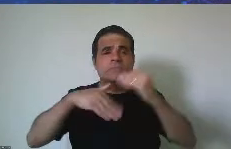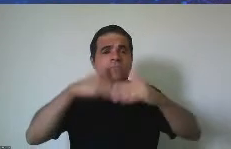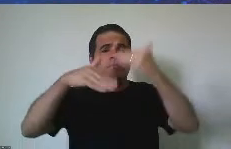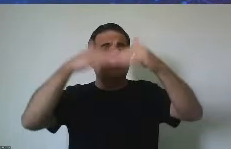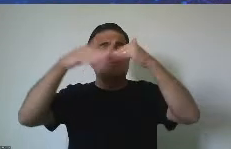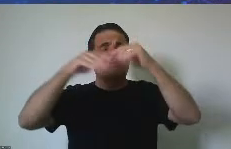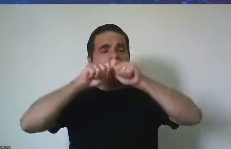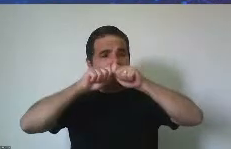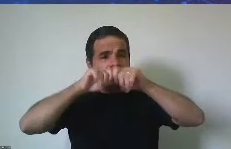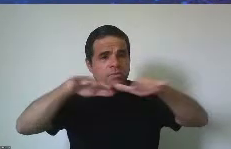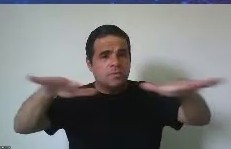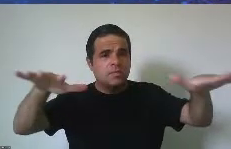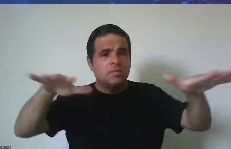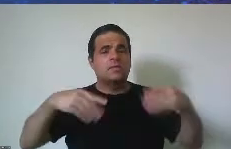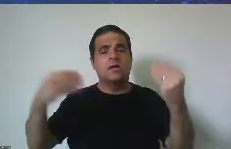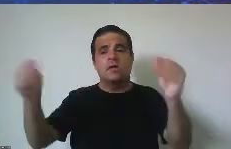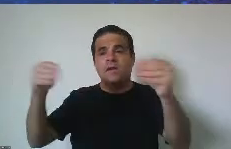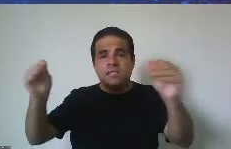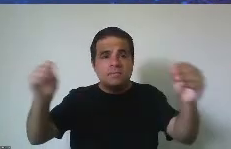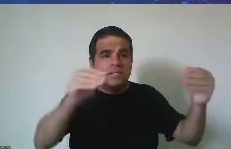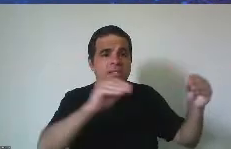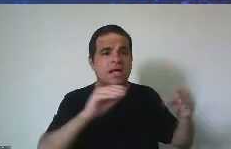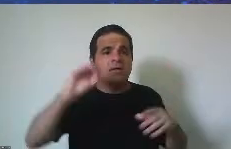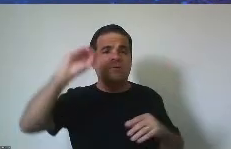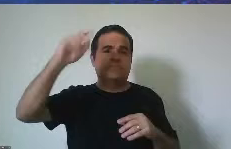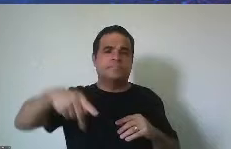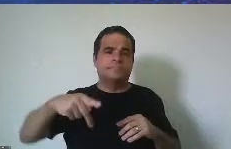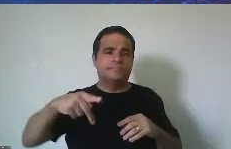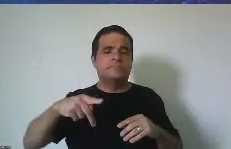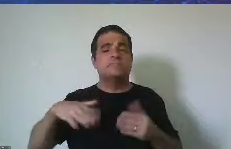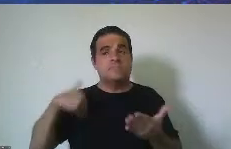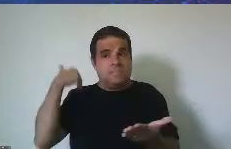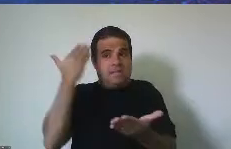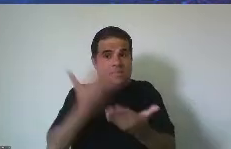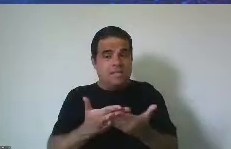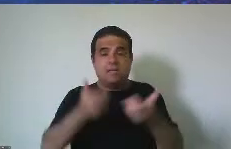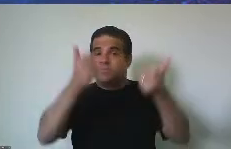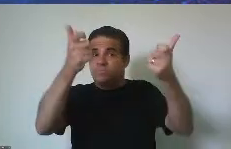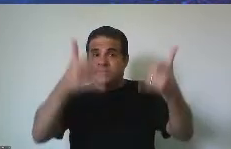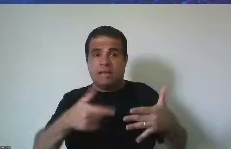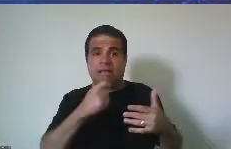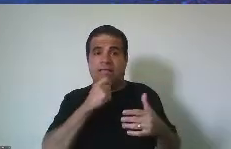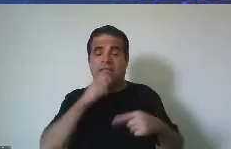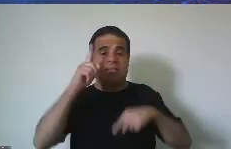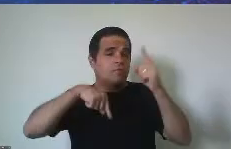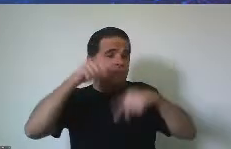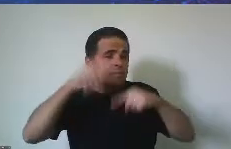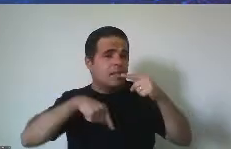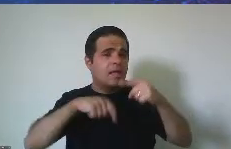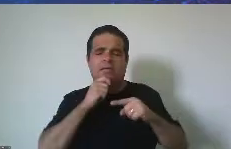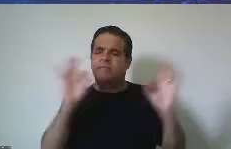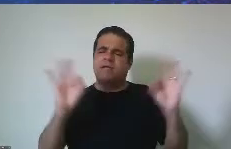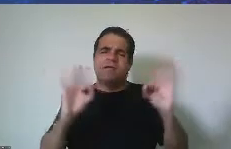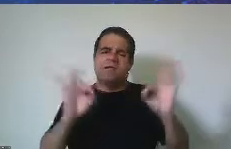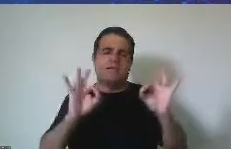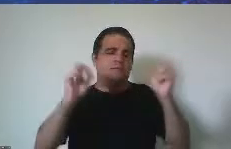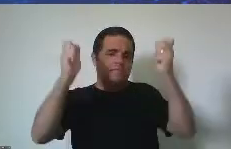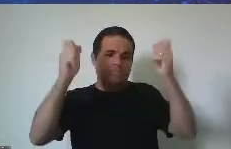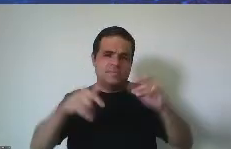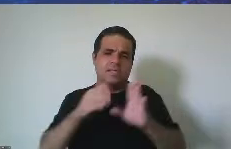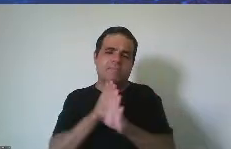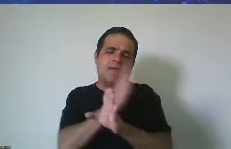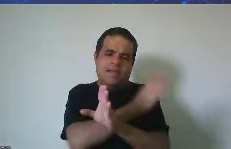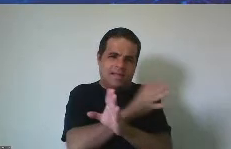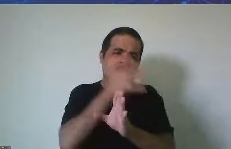e de flexibilidade Operativa e até aqui eu não contei nenhuma novidade para vocês porque vocês viram tudo na palestra do